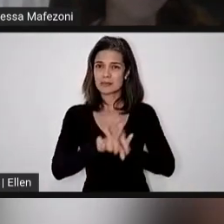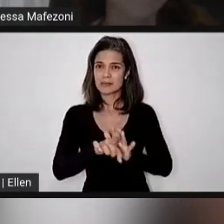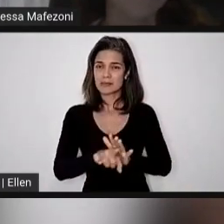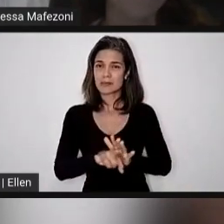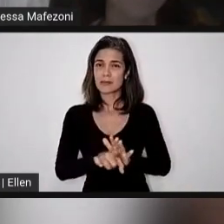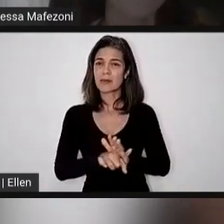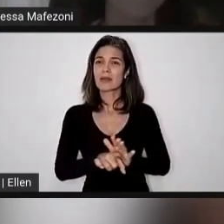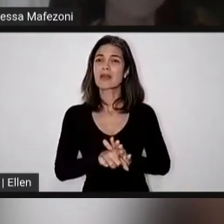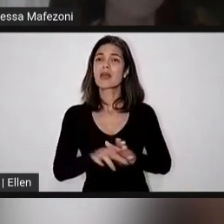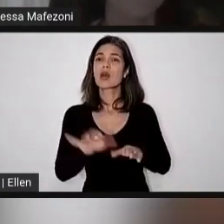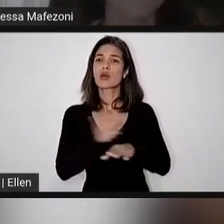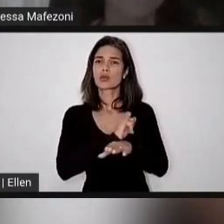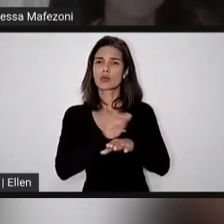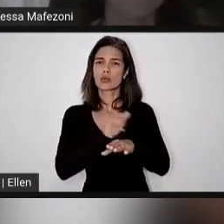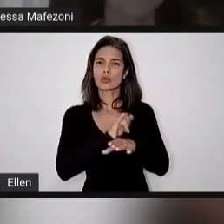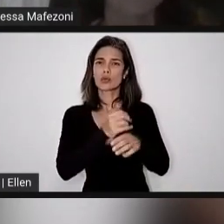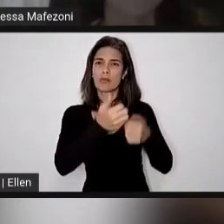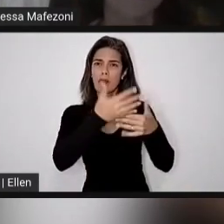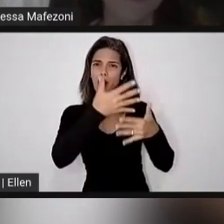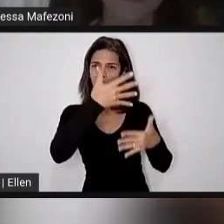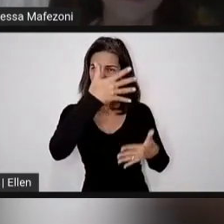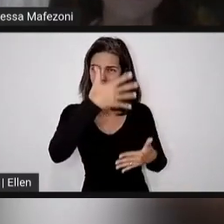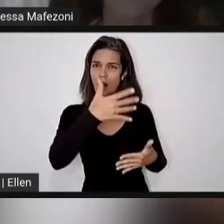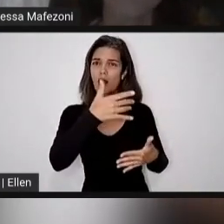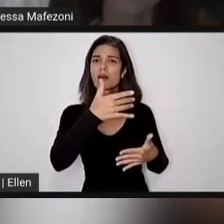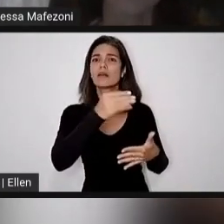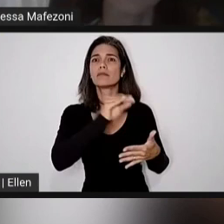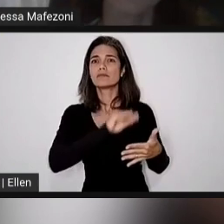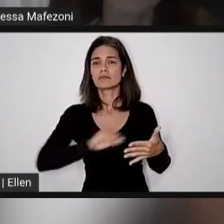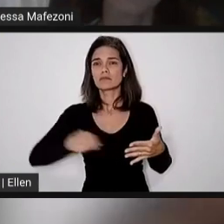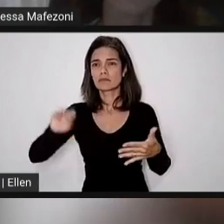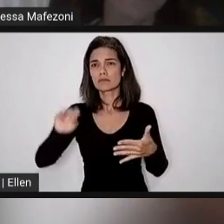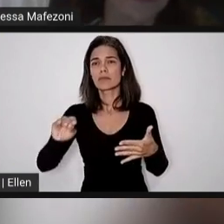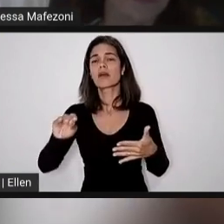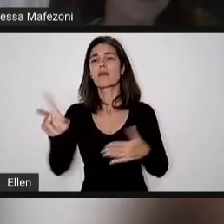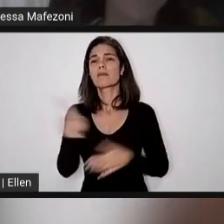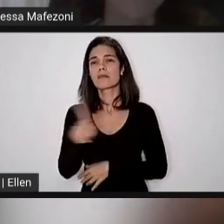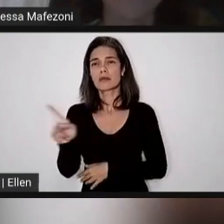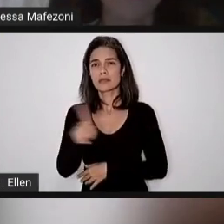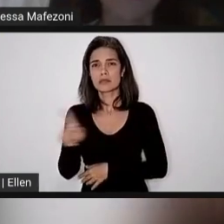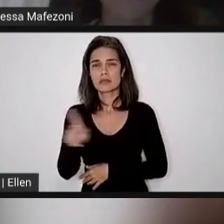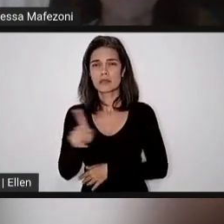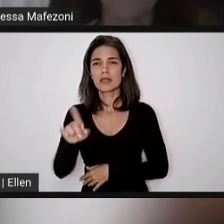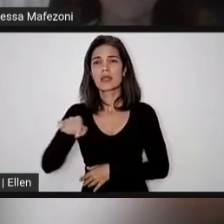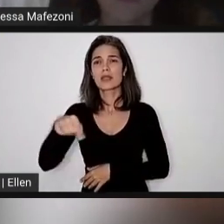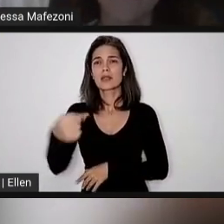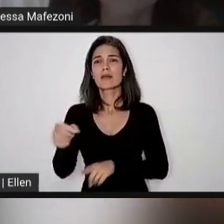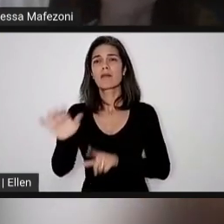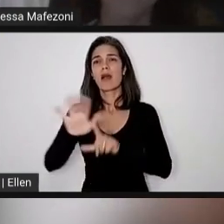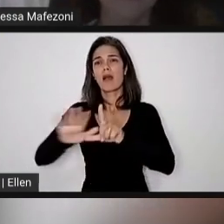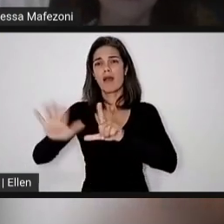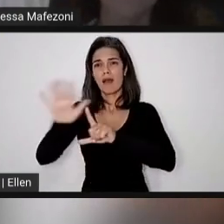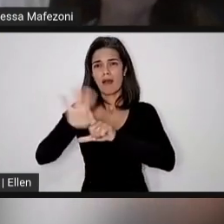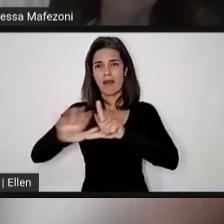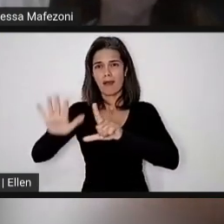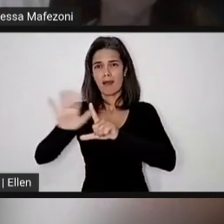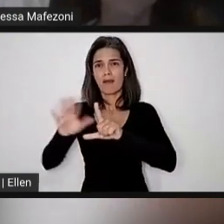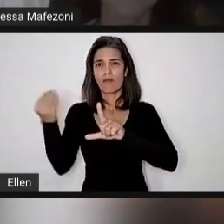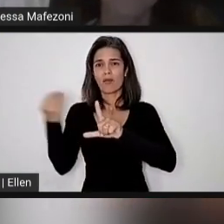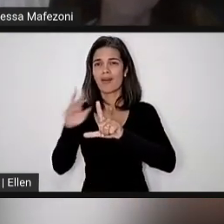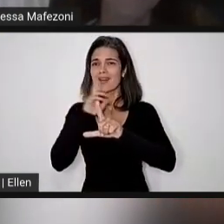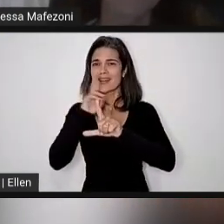iremos levar para as professoras e depois enviaremos no AVA as respostas para vocês. Então,